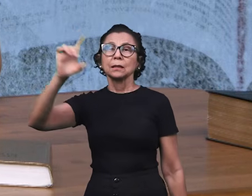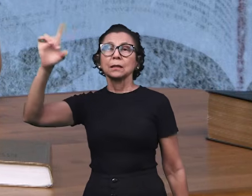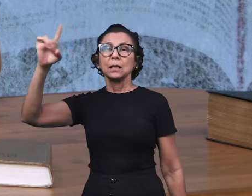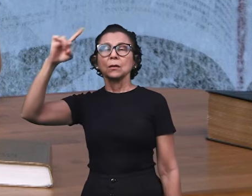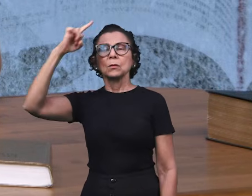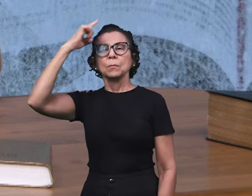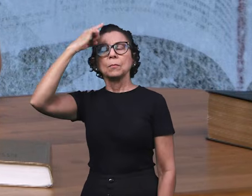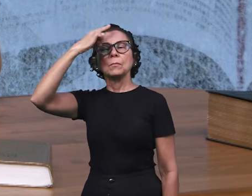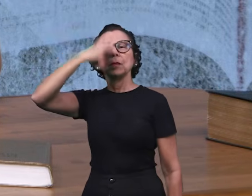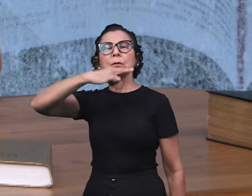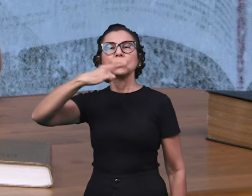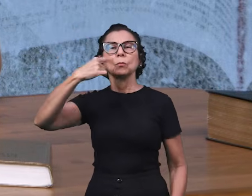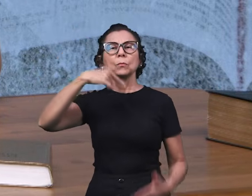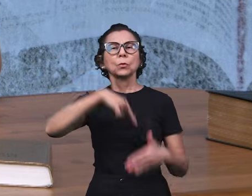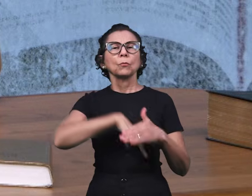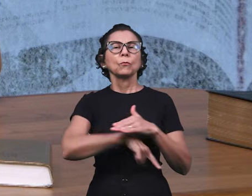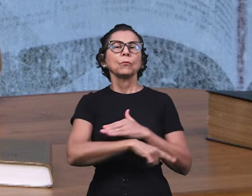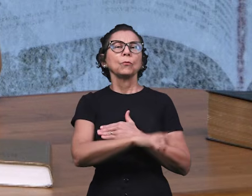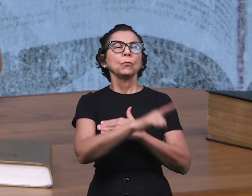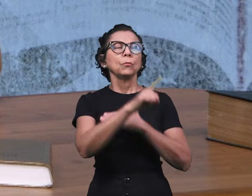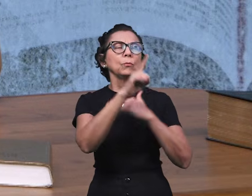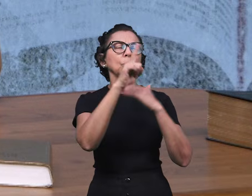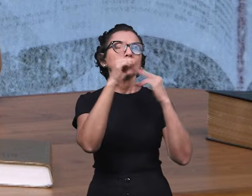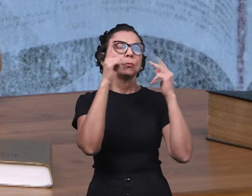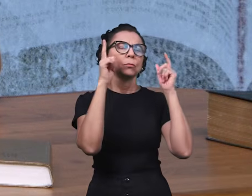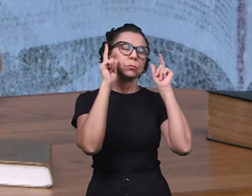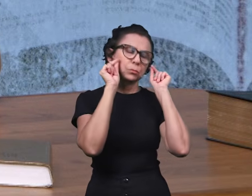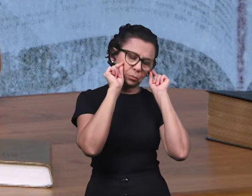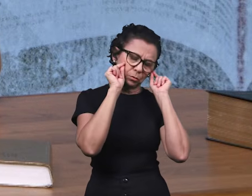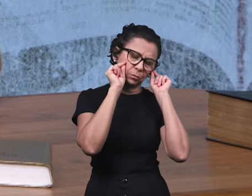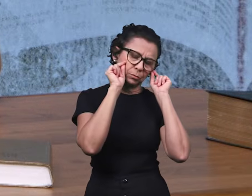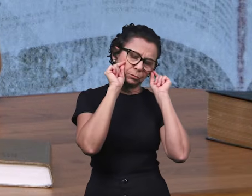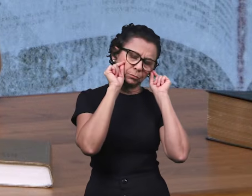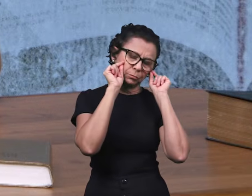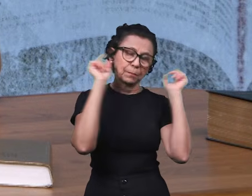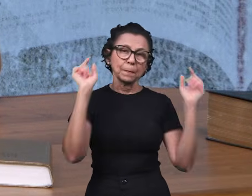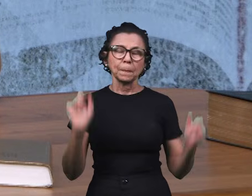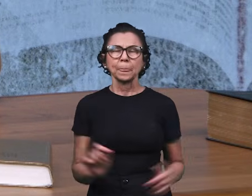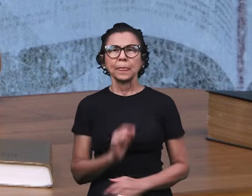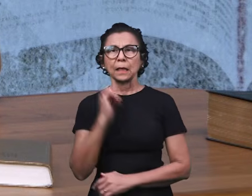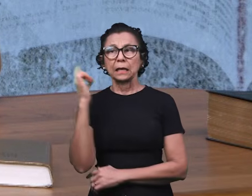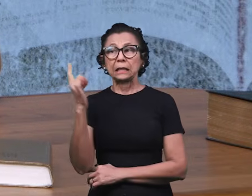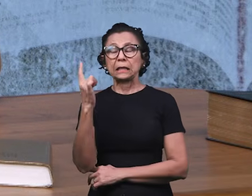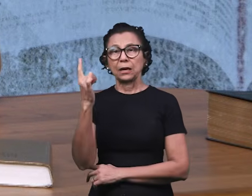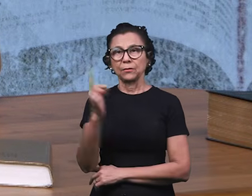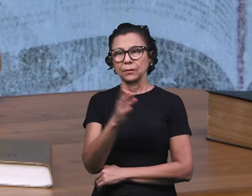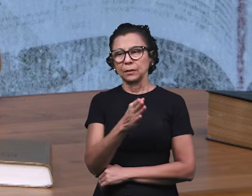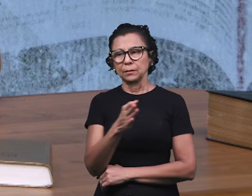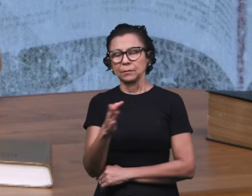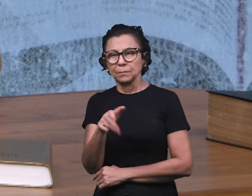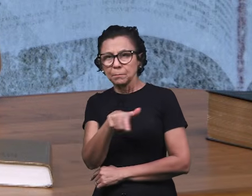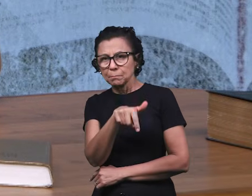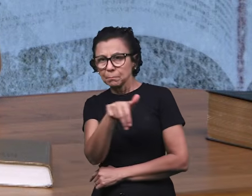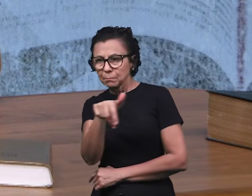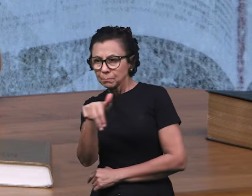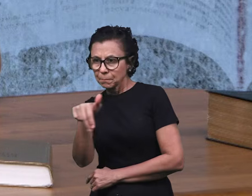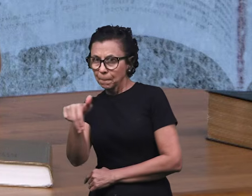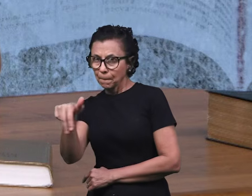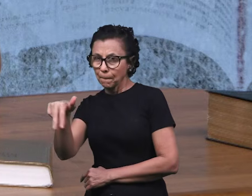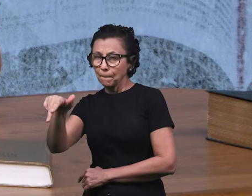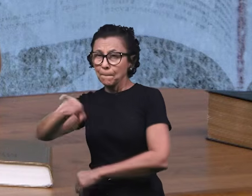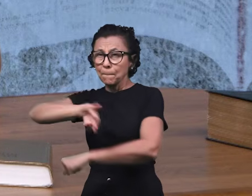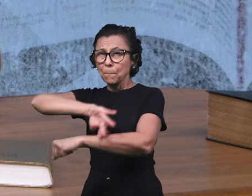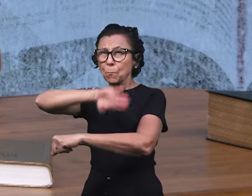um profundo sono do Senhor. E Davi, passando a outra banda, pôs-se no cume